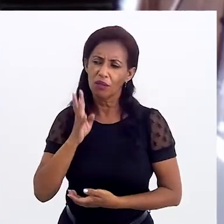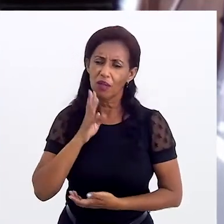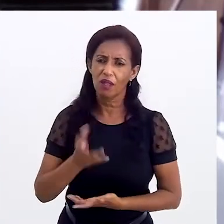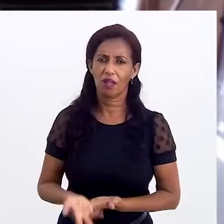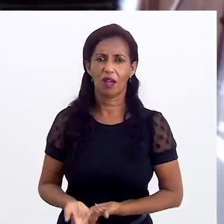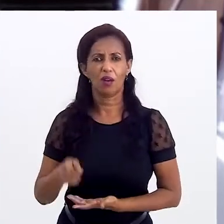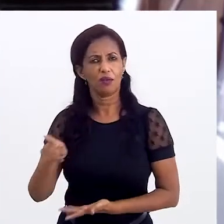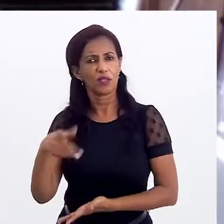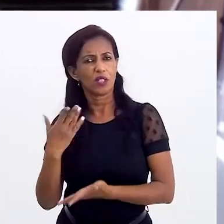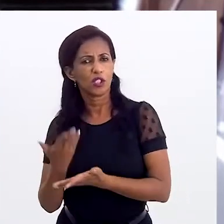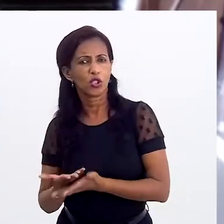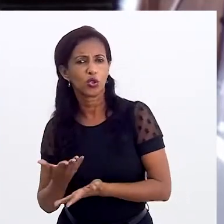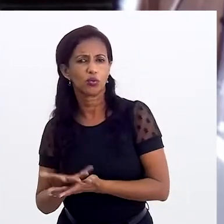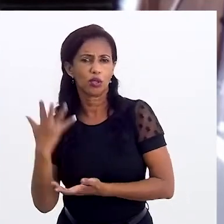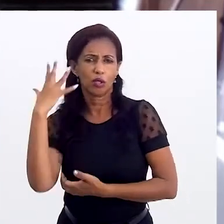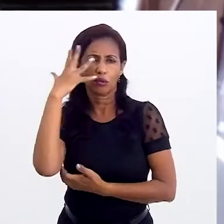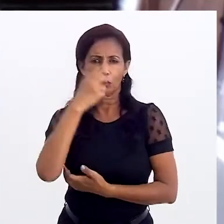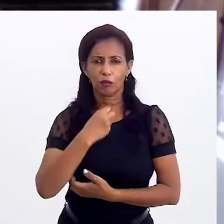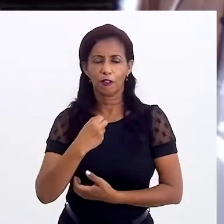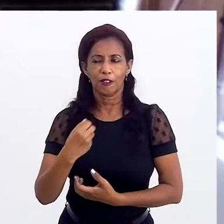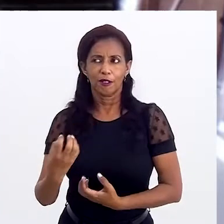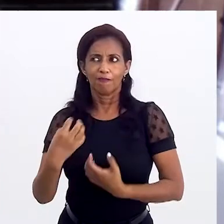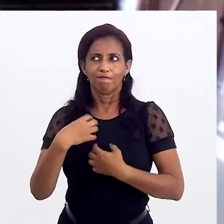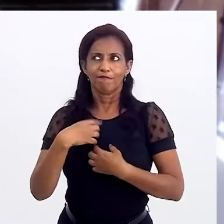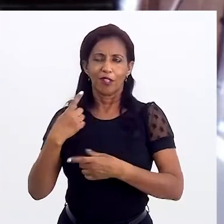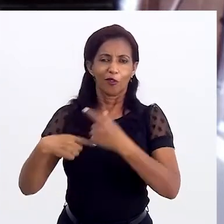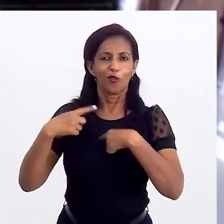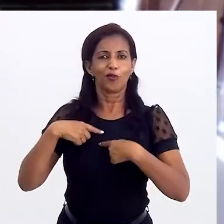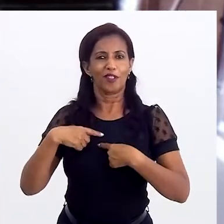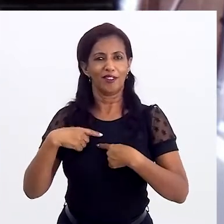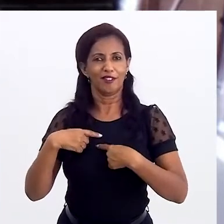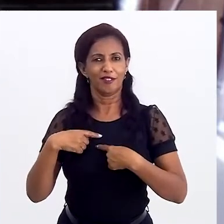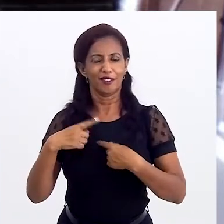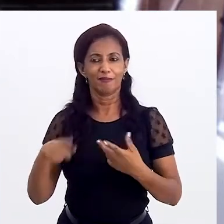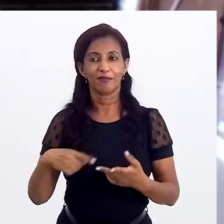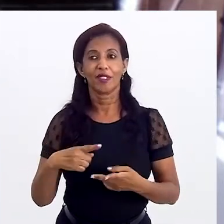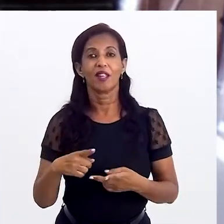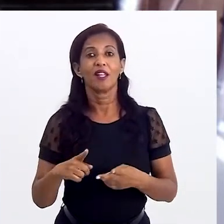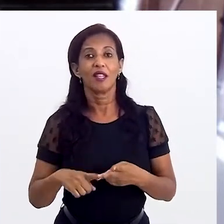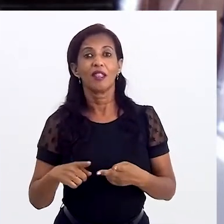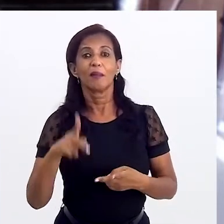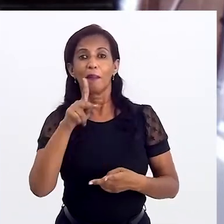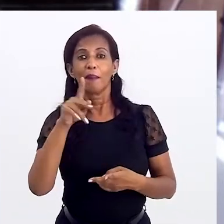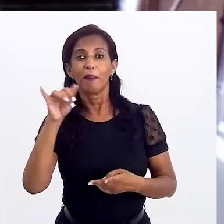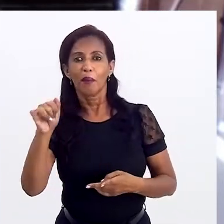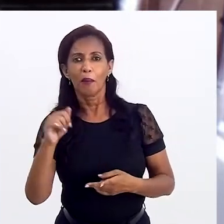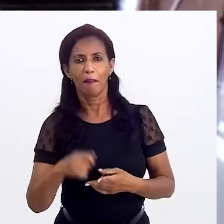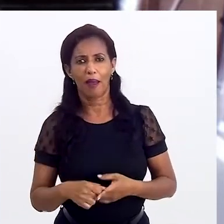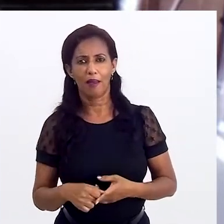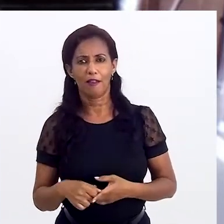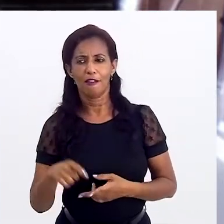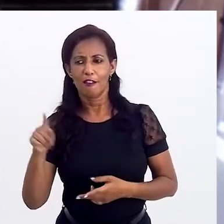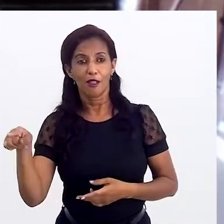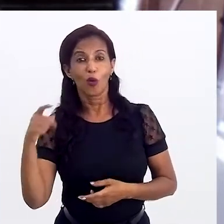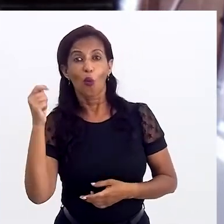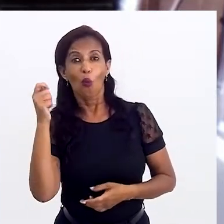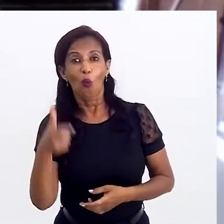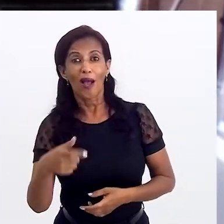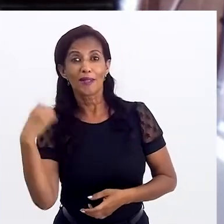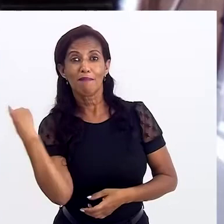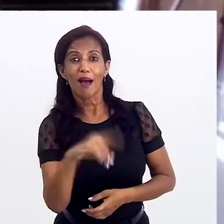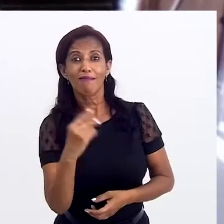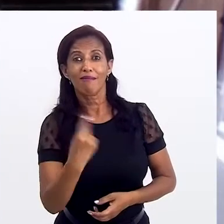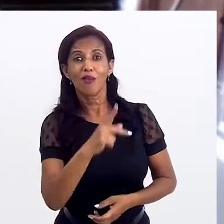É tão legal que você está estudando, tão bonito. Aí aquilo me entusiasmava, aí eu voltava de novo. Outra coisa foi meu pai, que quase bateu